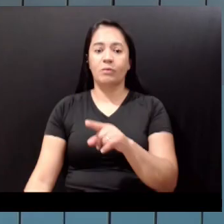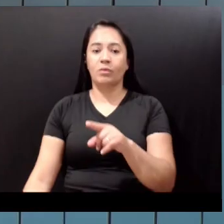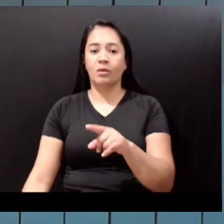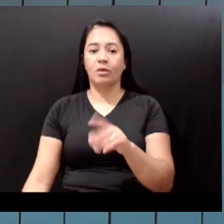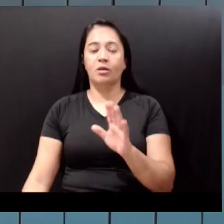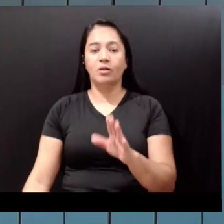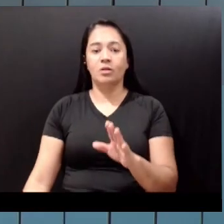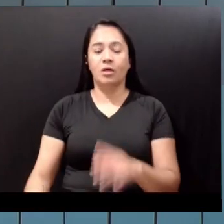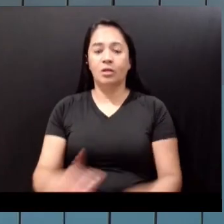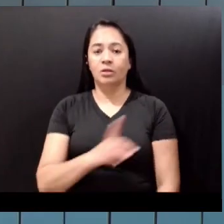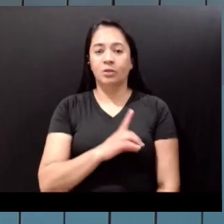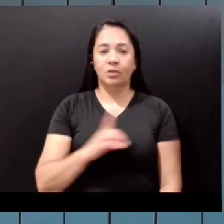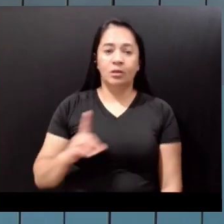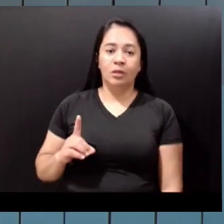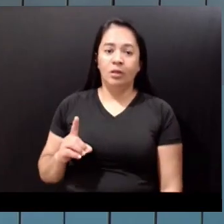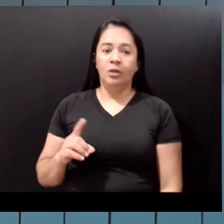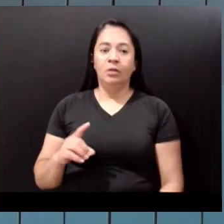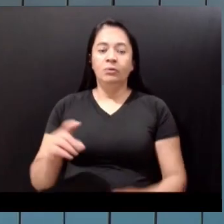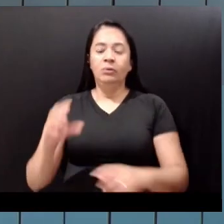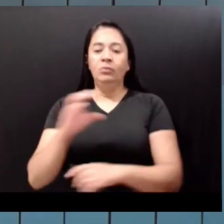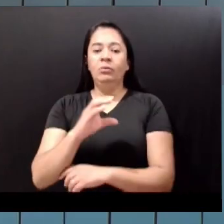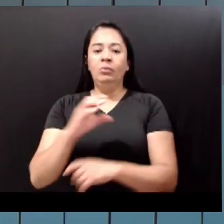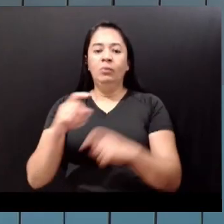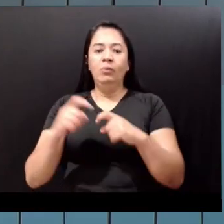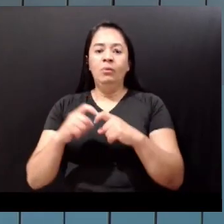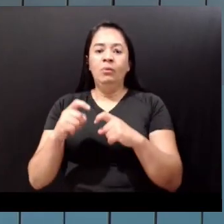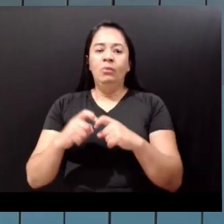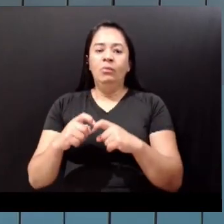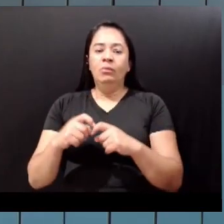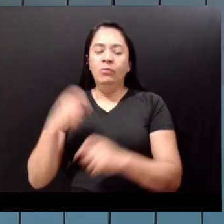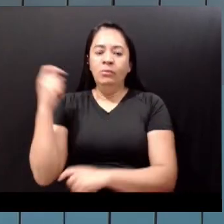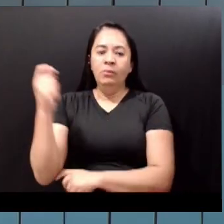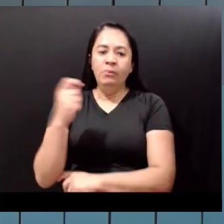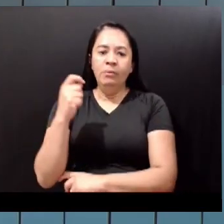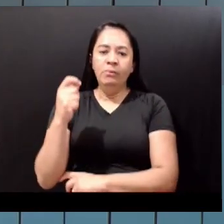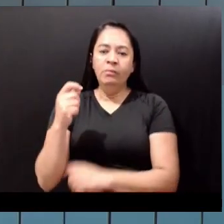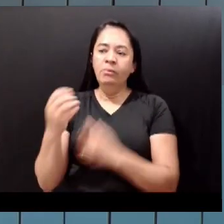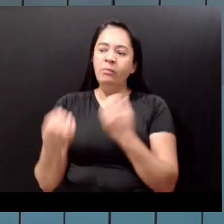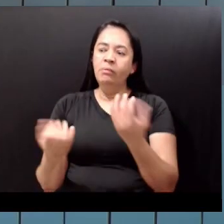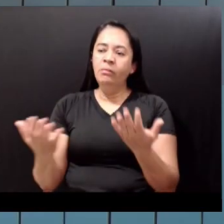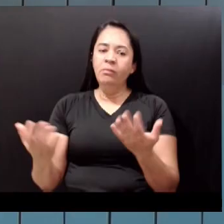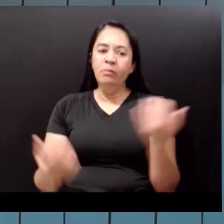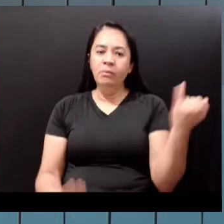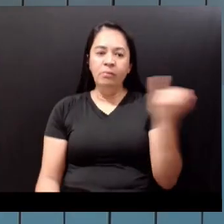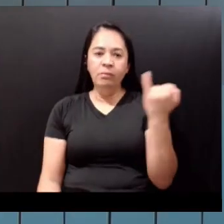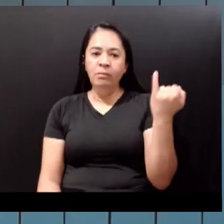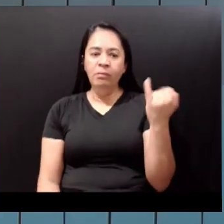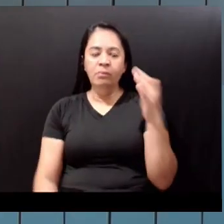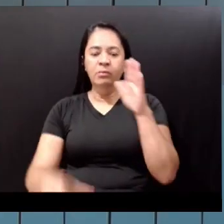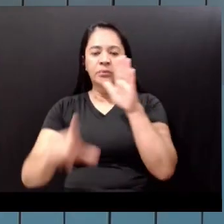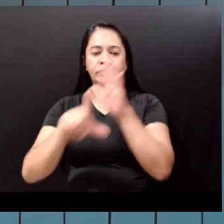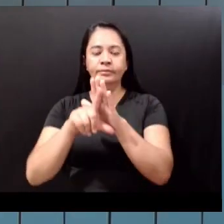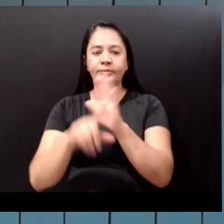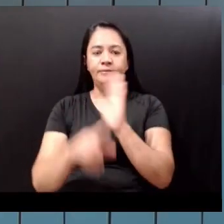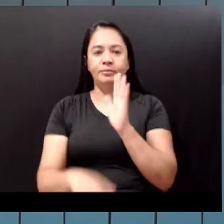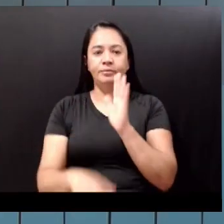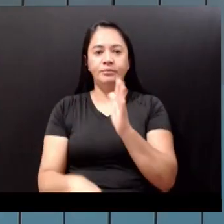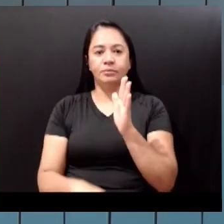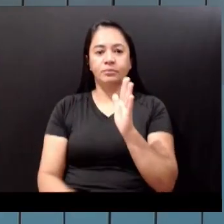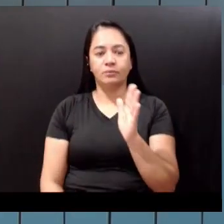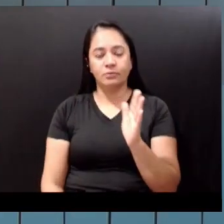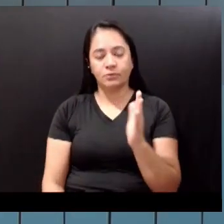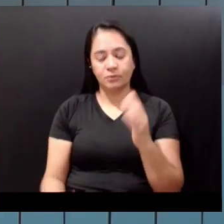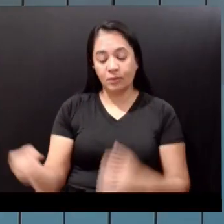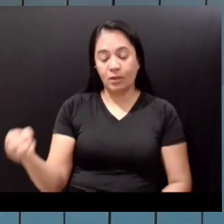mesmo você, né, como uma diretora clínica da Sociedade, né, de Reumatologia, qual que é a importância dessa lei, né, ter entrado,